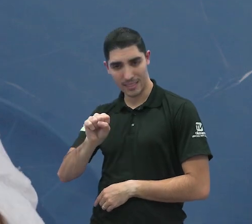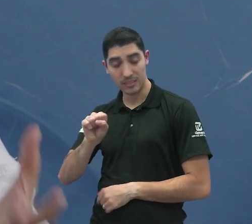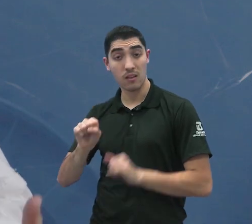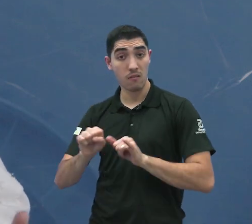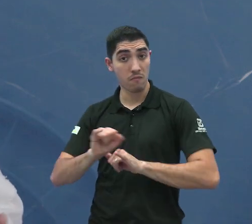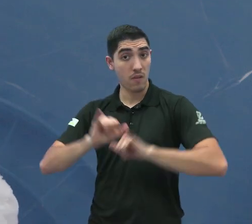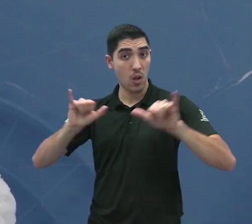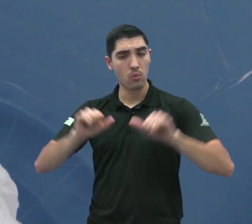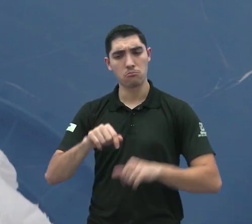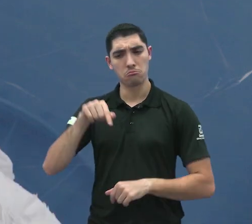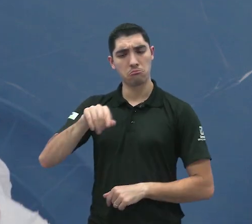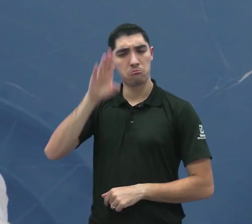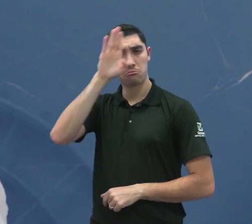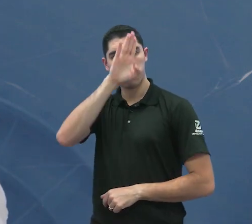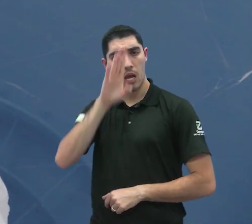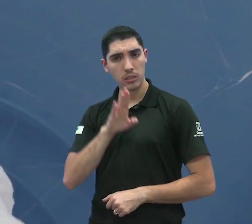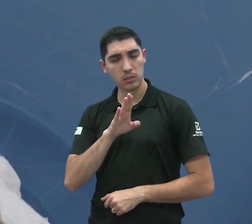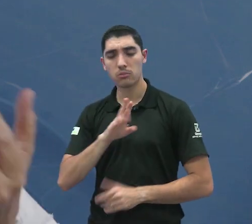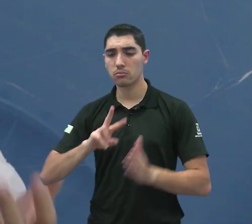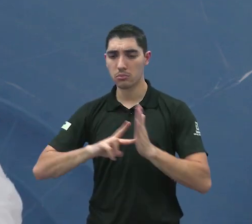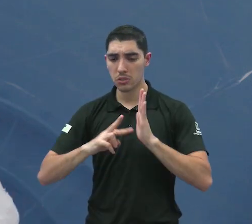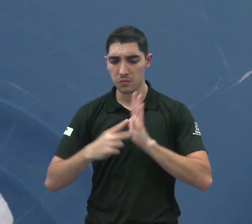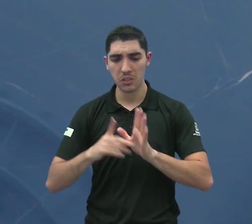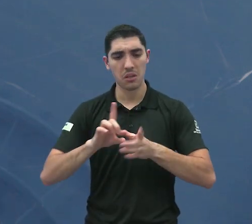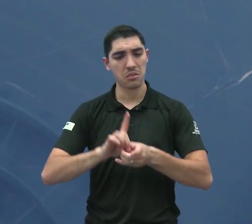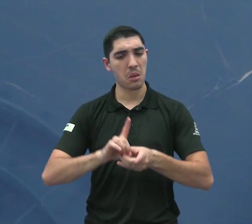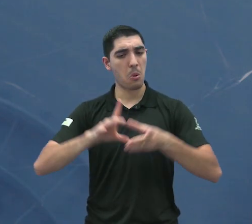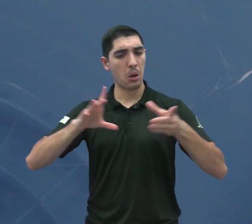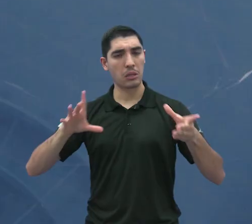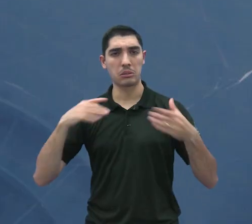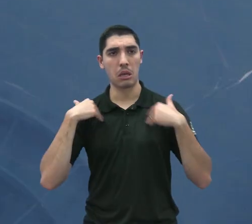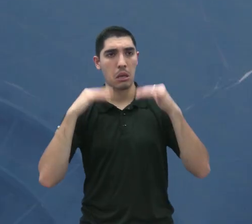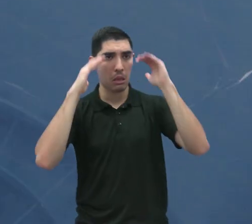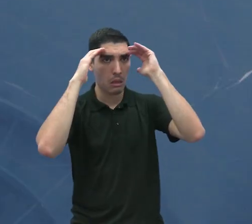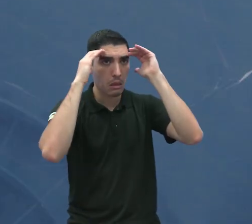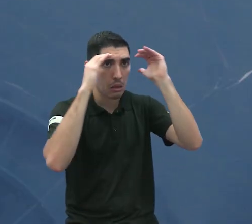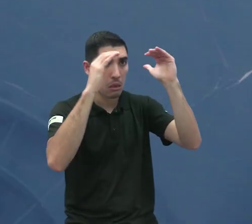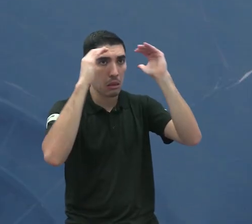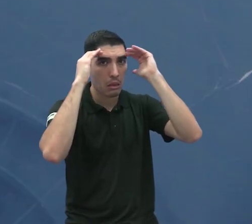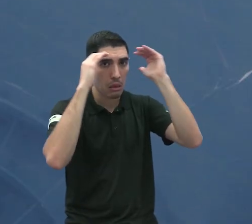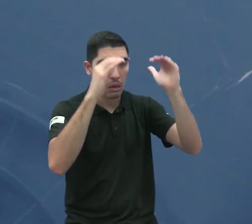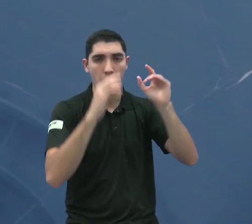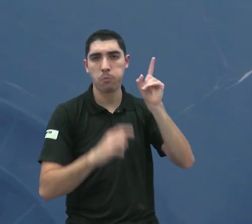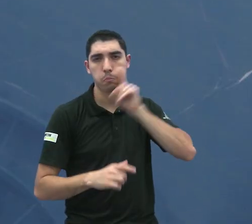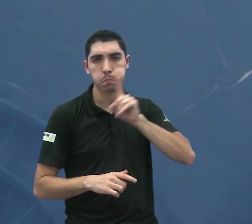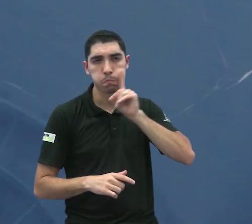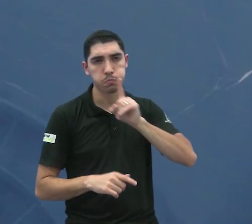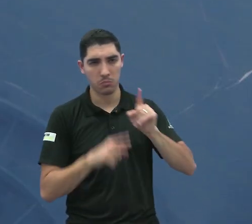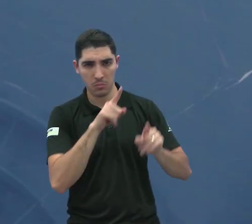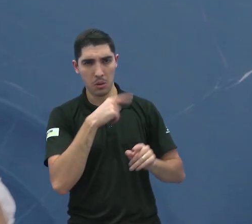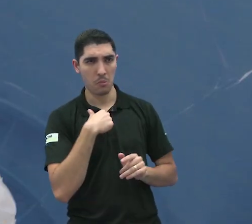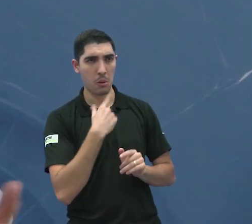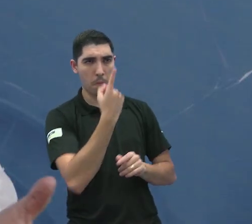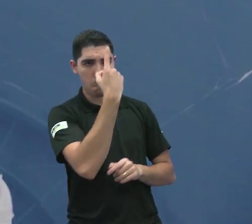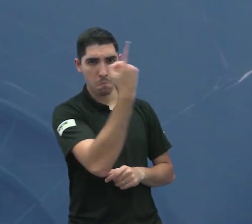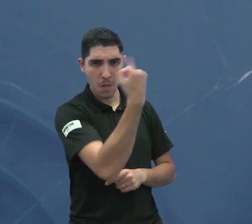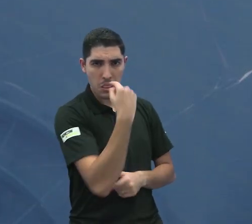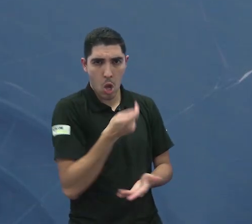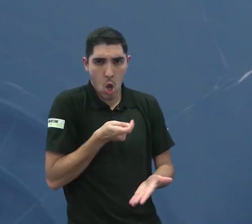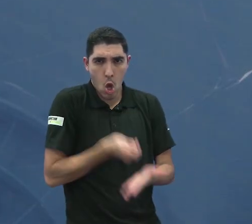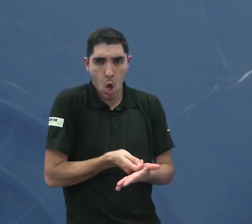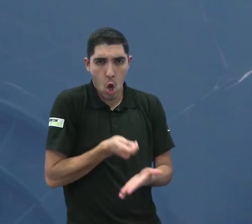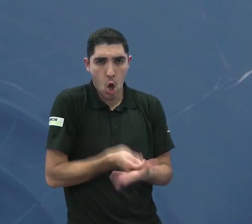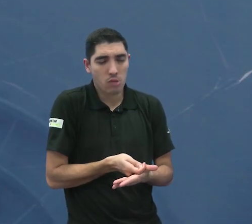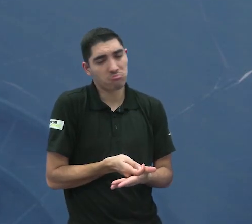um exemplo, né, à democracia, ele não está se rendendo às colocações que vêm sendo fortemente